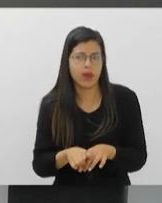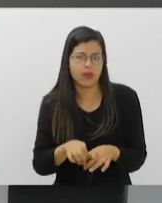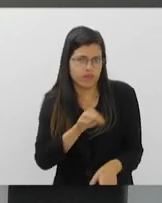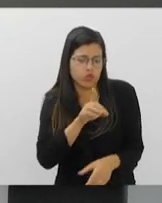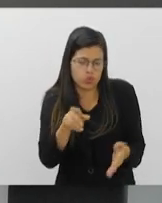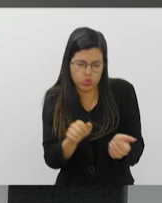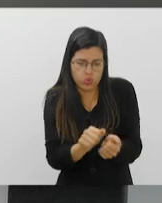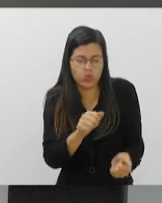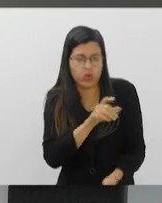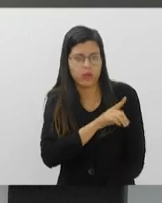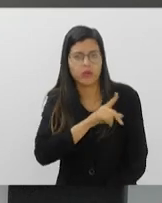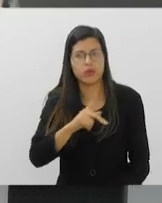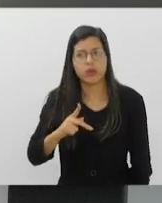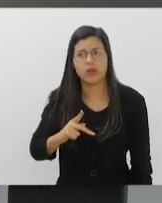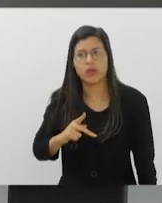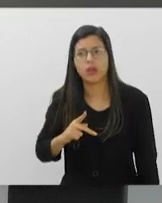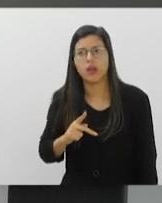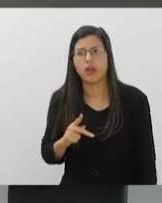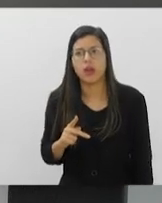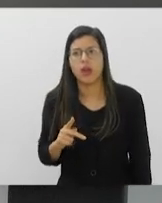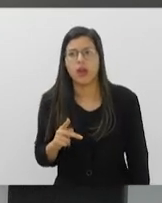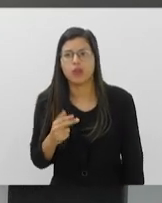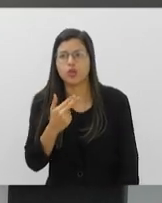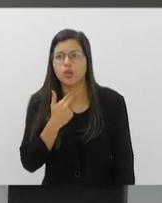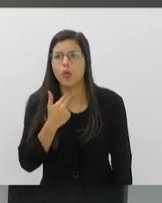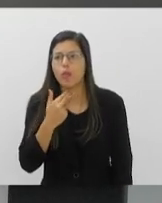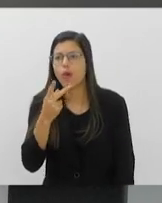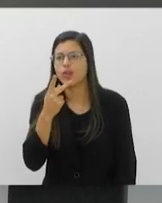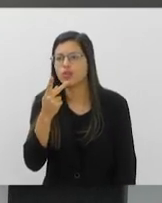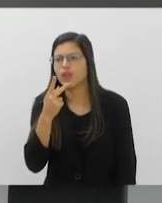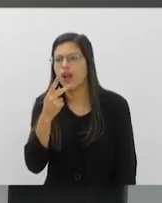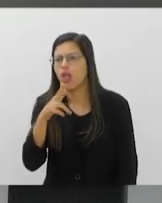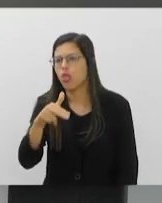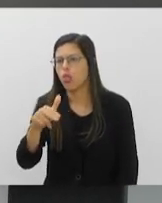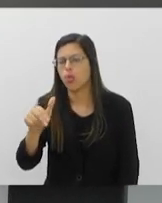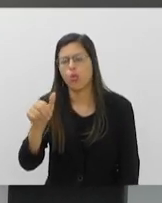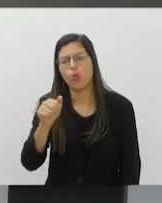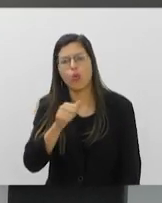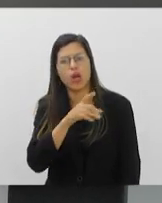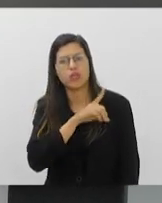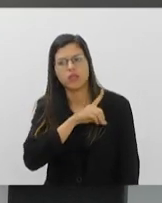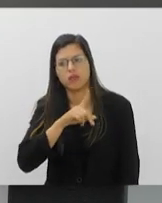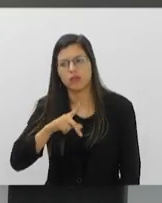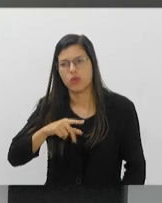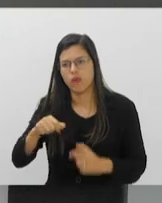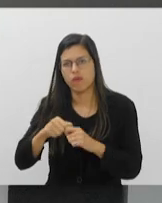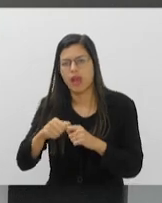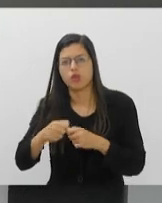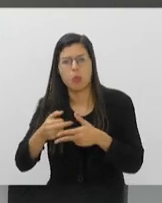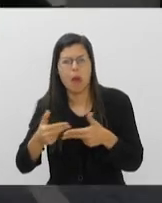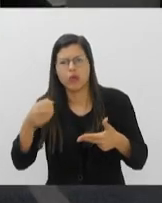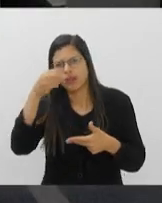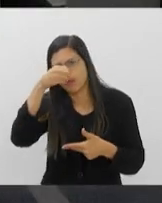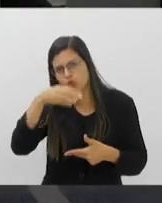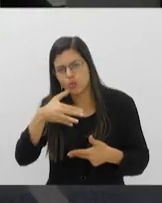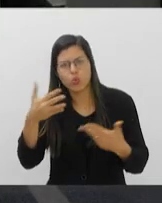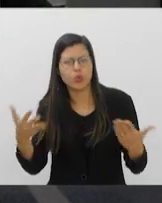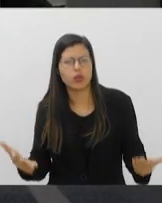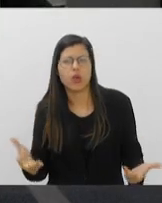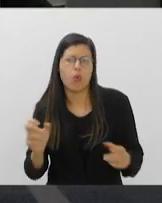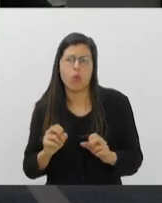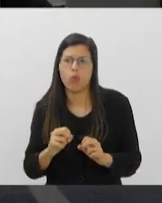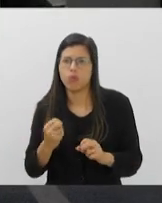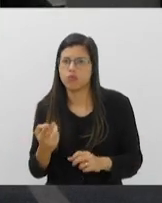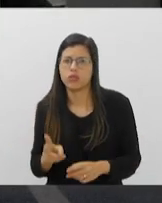teorizar dizer nunca um defensor faz uma coisa absurda ou sempre o defensor faz uma coisa absurda porque tem caso a caso nós temos